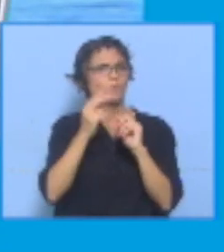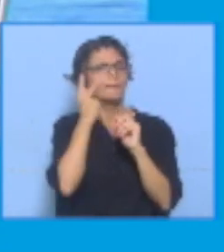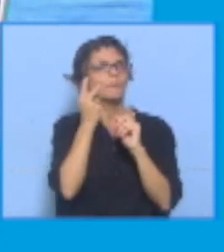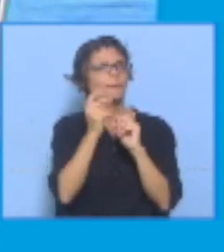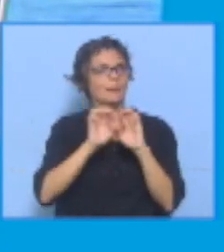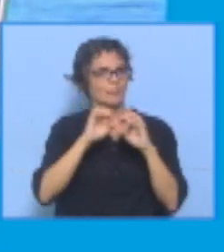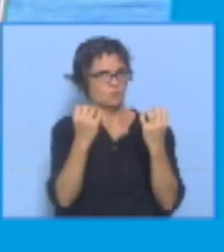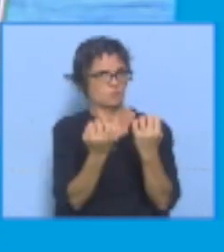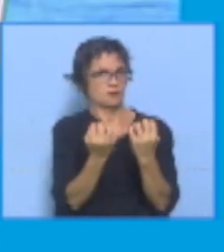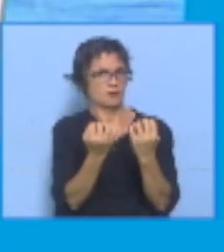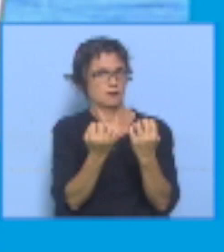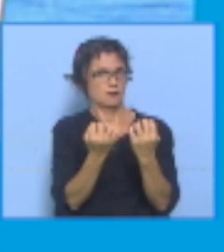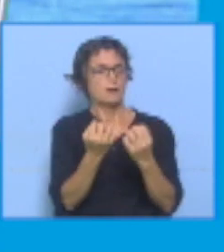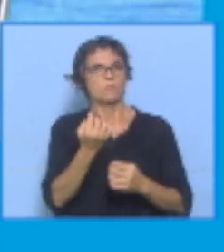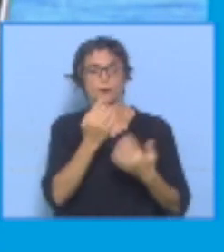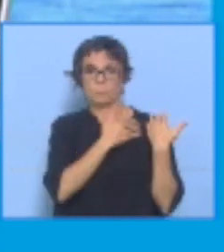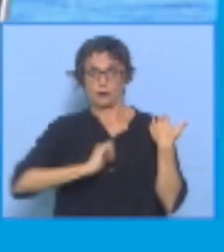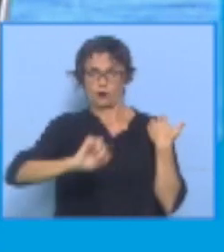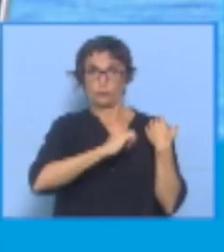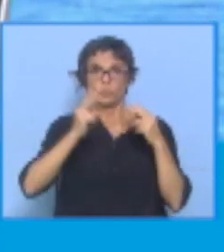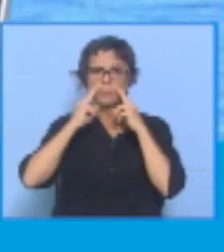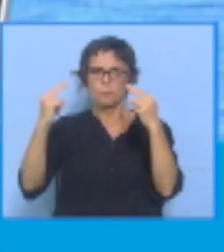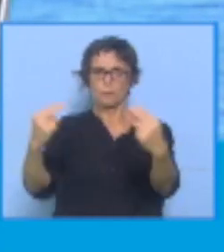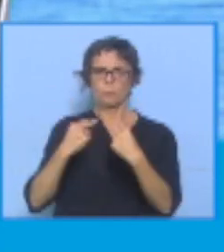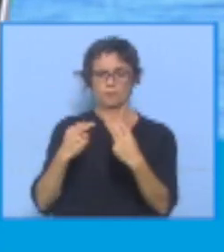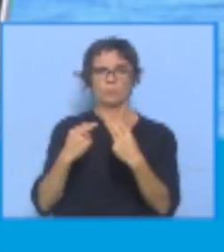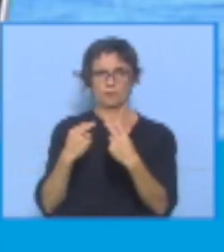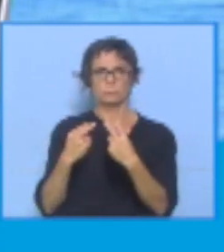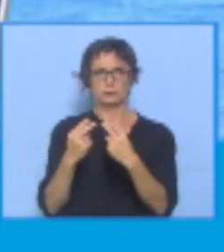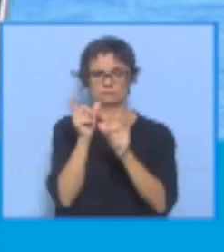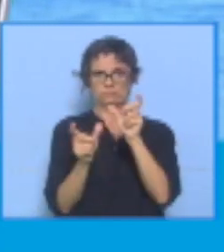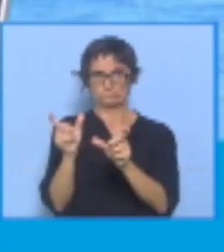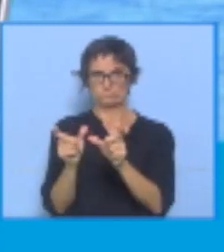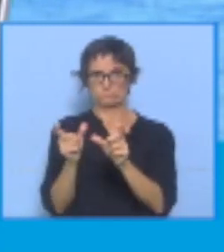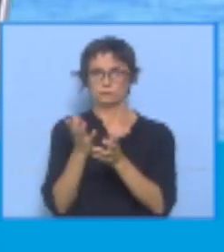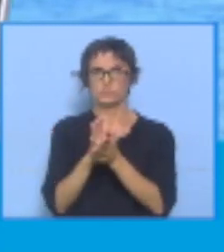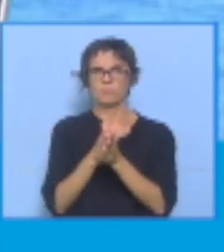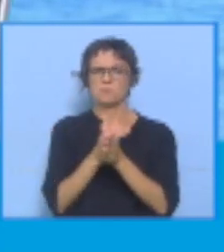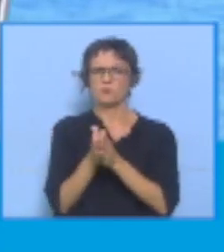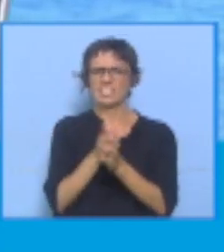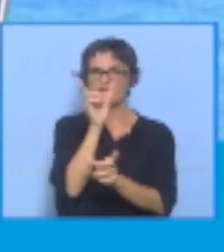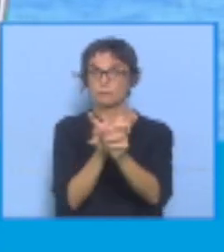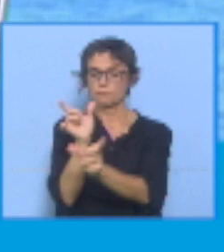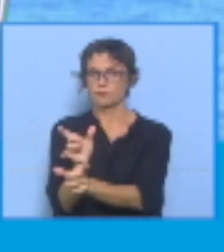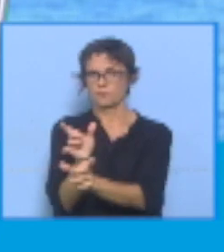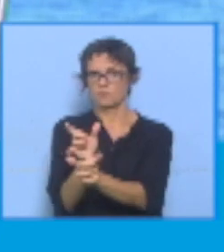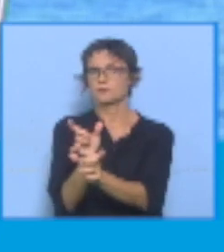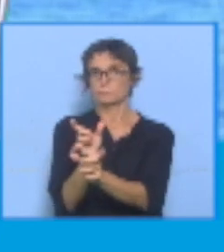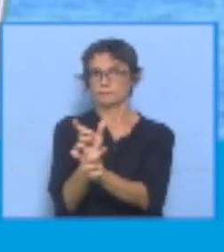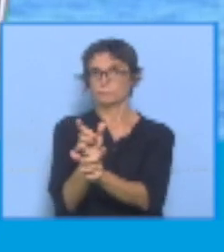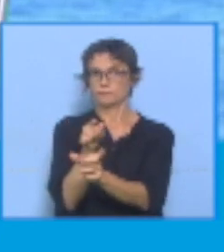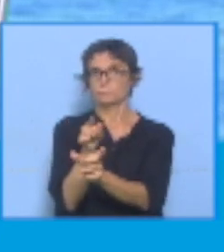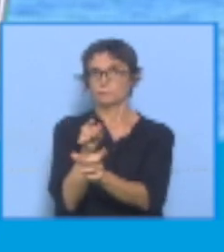no fundo, olhar para a nossa humanidade. E a tónica aqui está sobre a exploração humana. E a mensagem